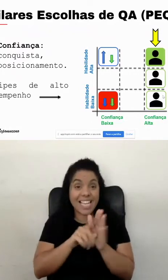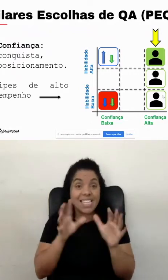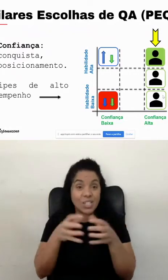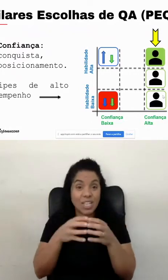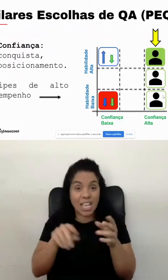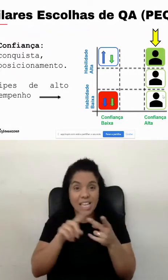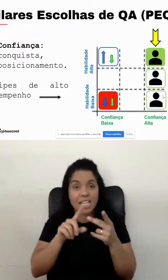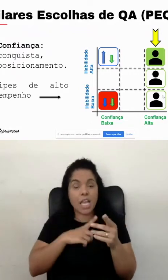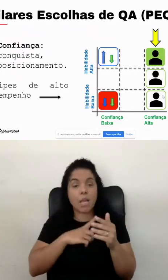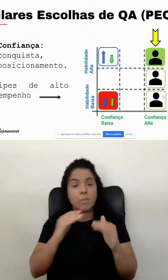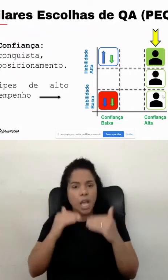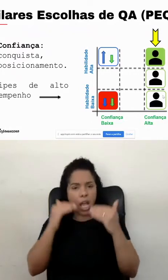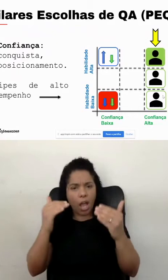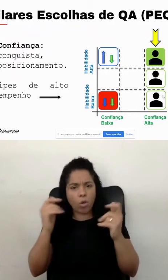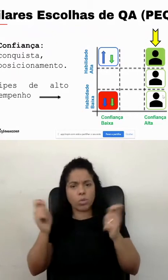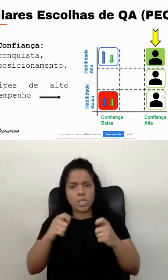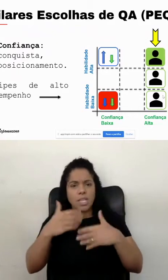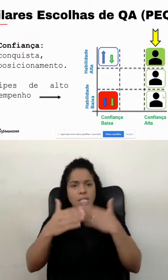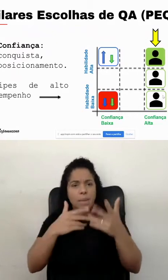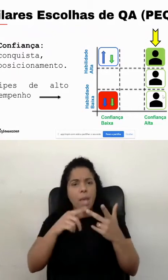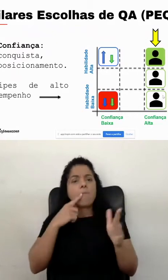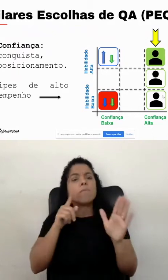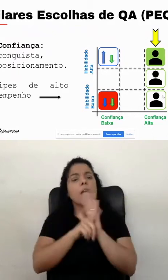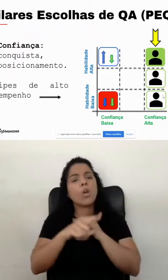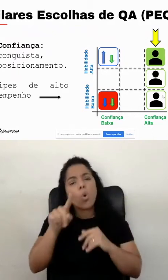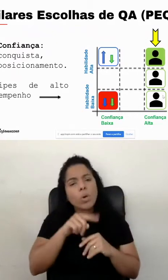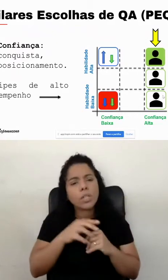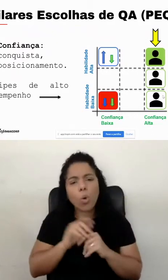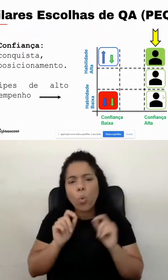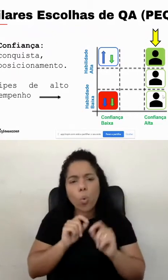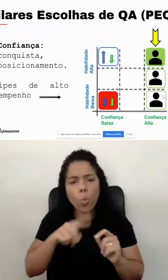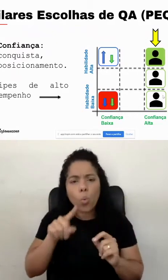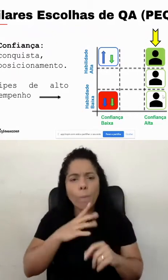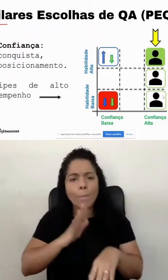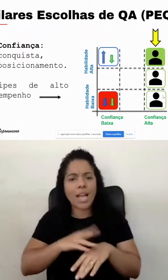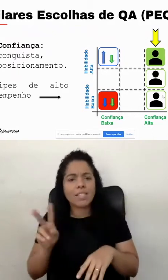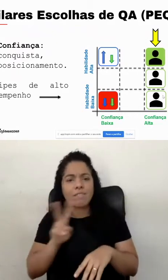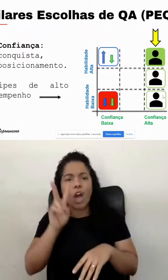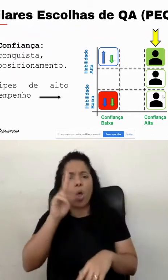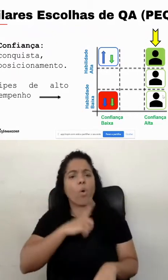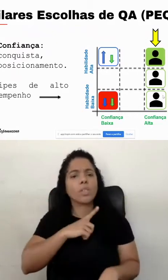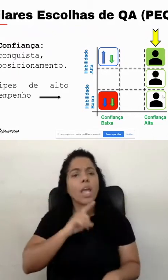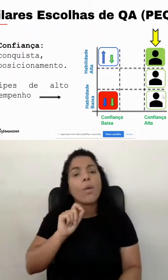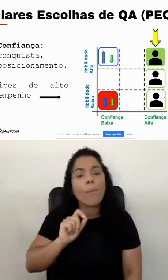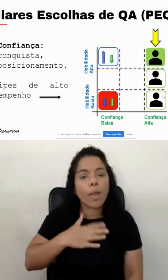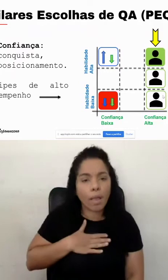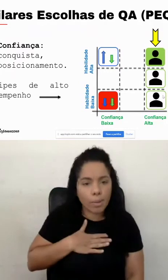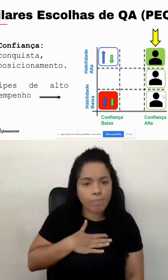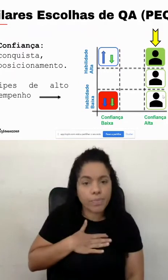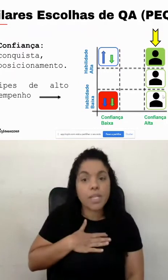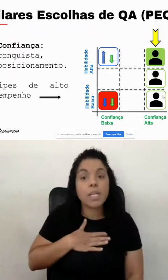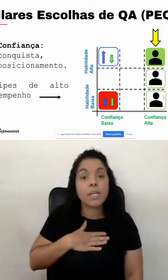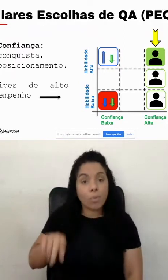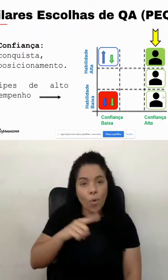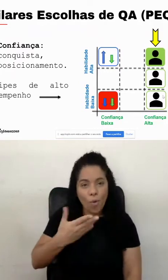de alto desempenho, e foi perguntado para elas o que elas mais valorizam, né, para ter um